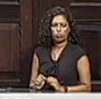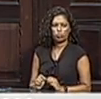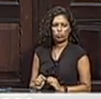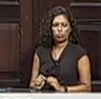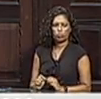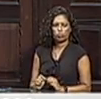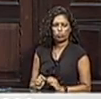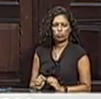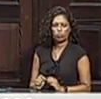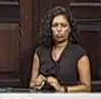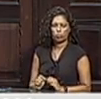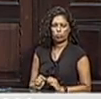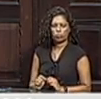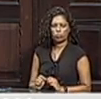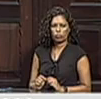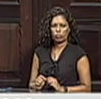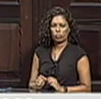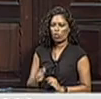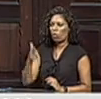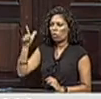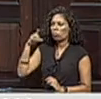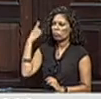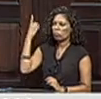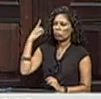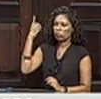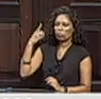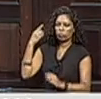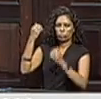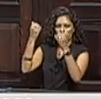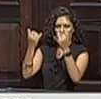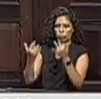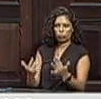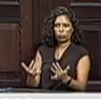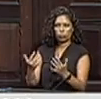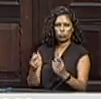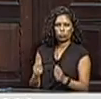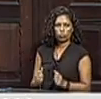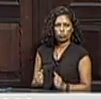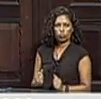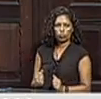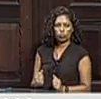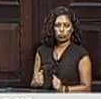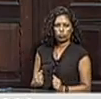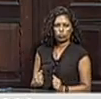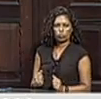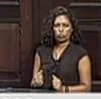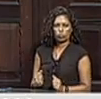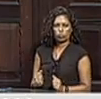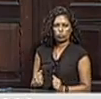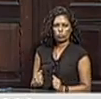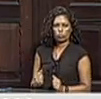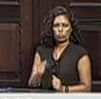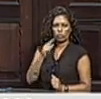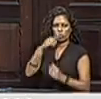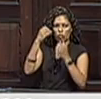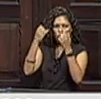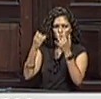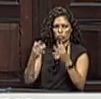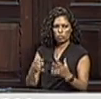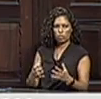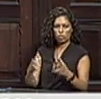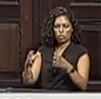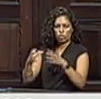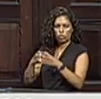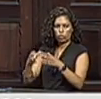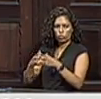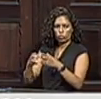e para os trabalhadores. Deputado Geraldo Moreira, em seguida Marcelo Freixo e enfermeira Rejane. Senhor presidente, para dizer que em nome da bancada do